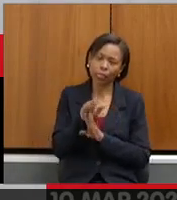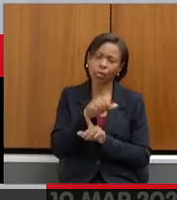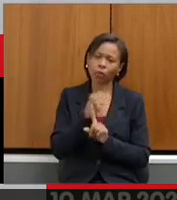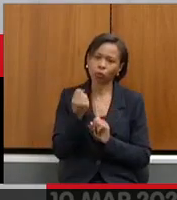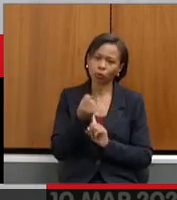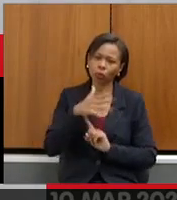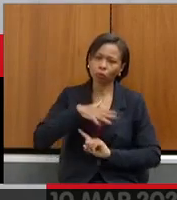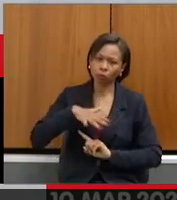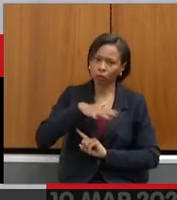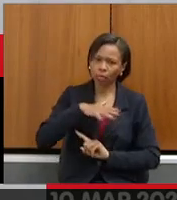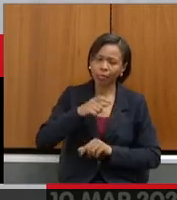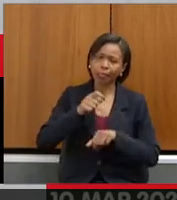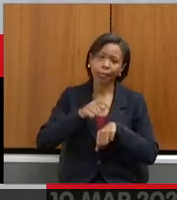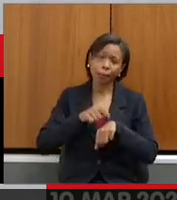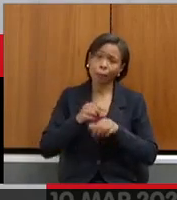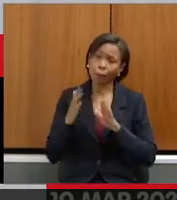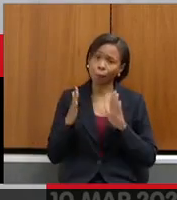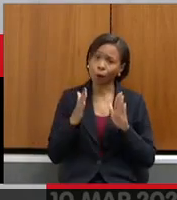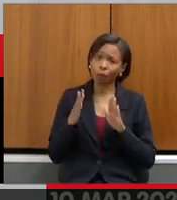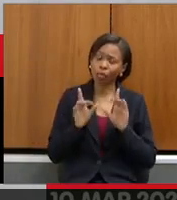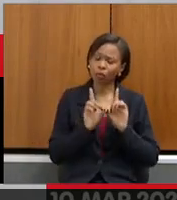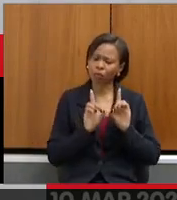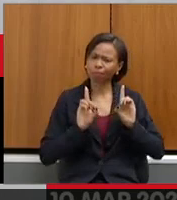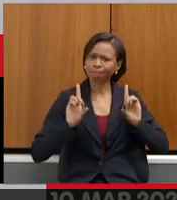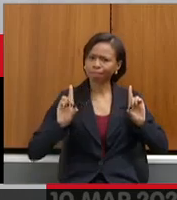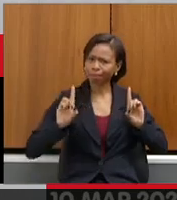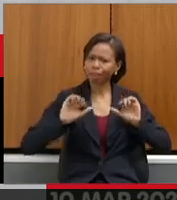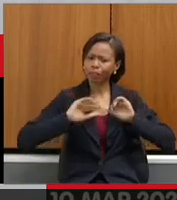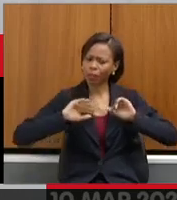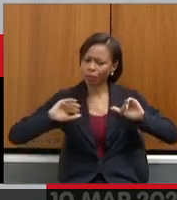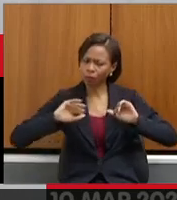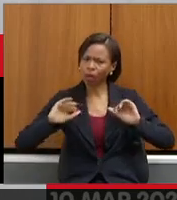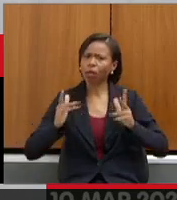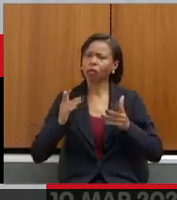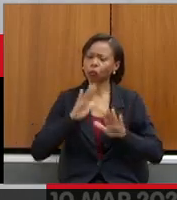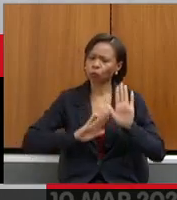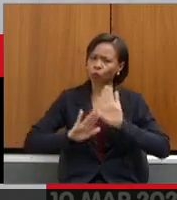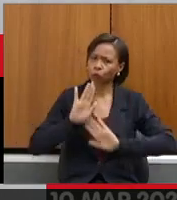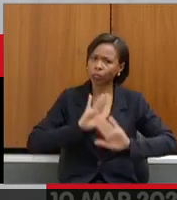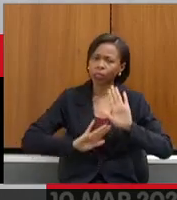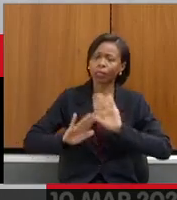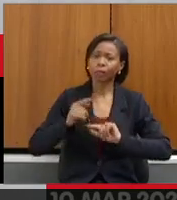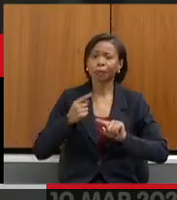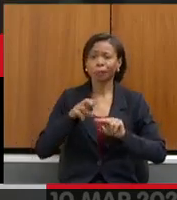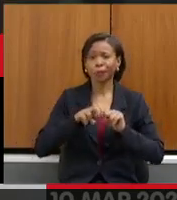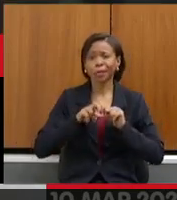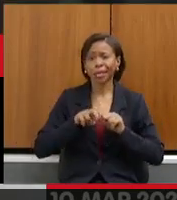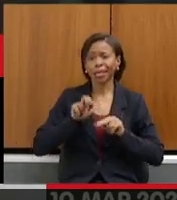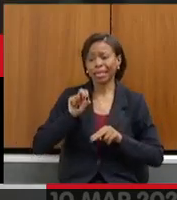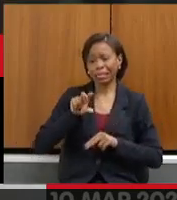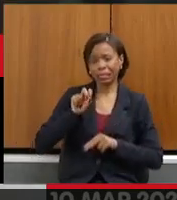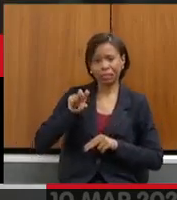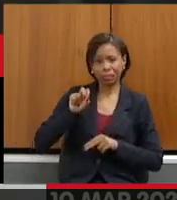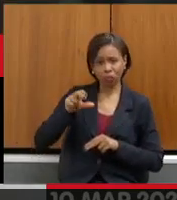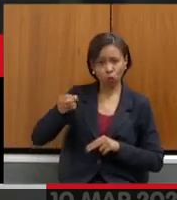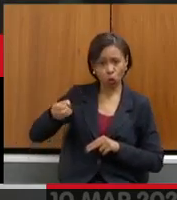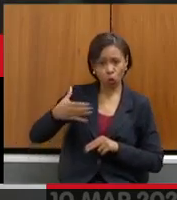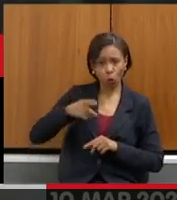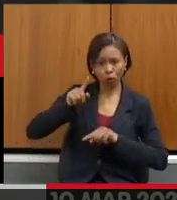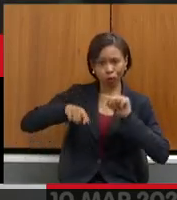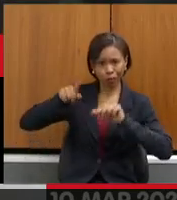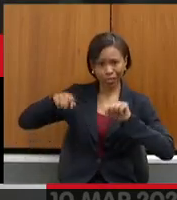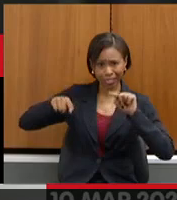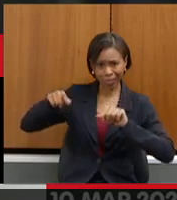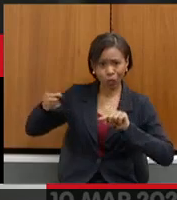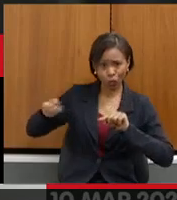momento é o momento de distanciamento adequado de muito cuidado por causa que a passiva nessa semana que vão vir